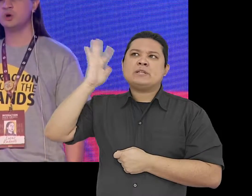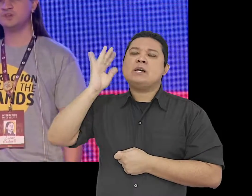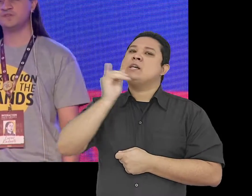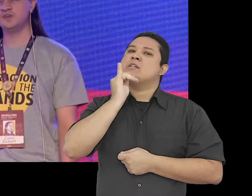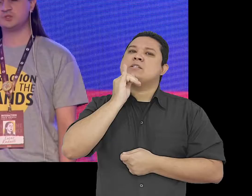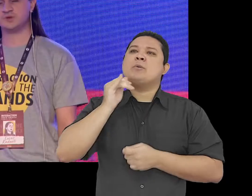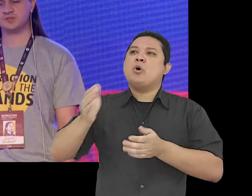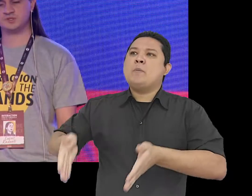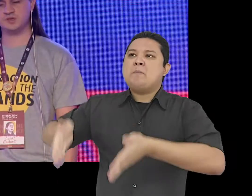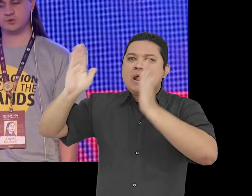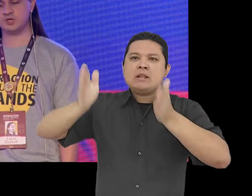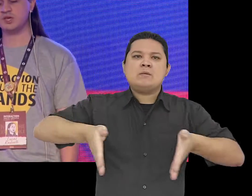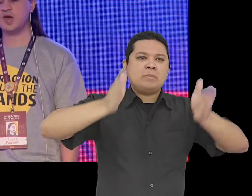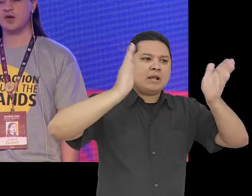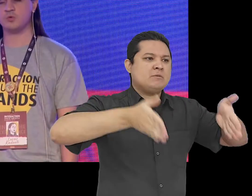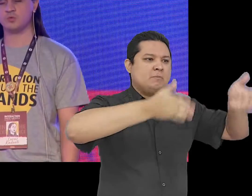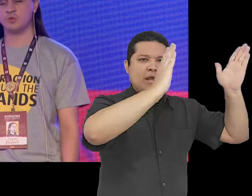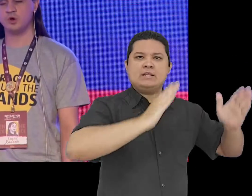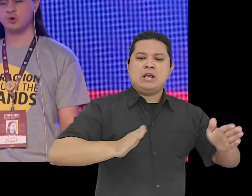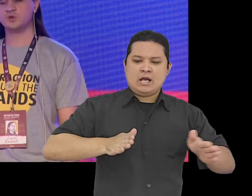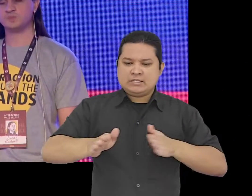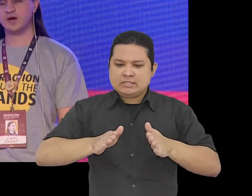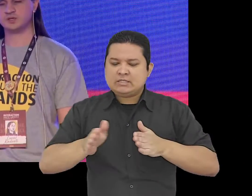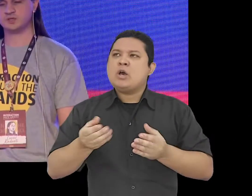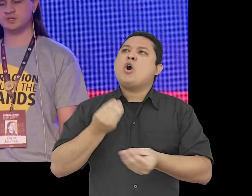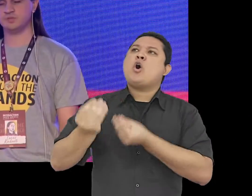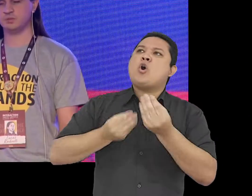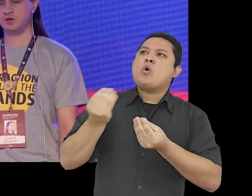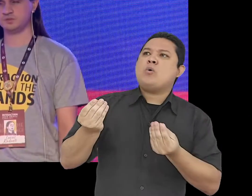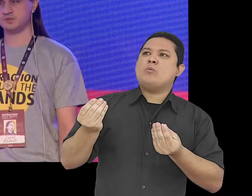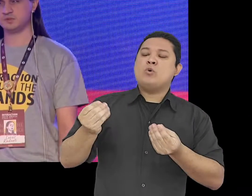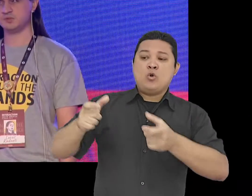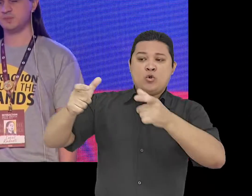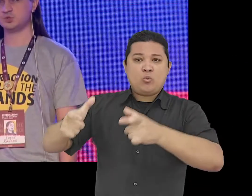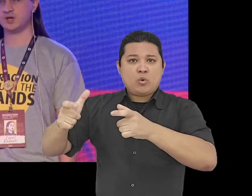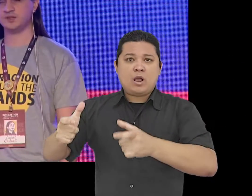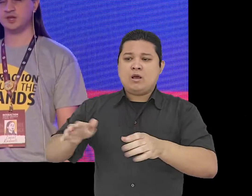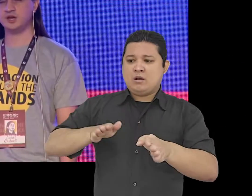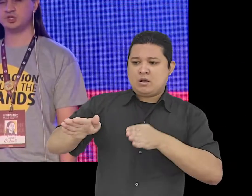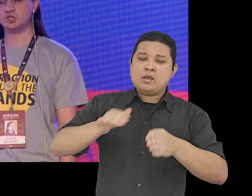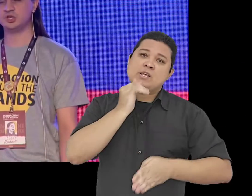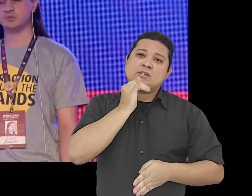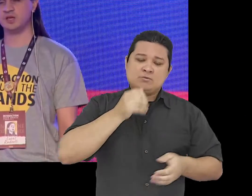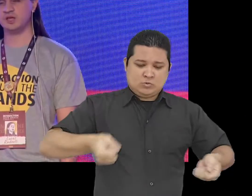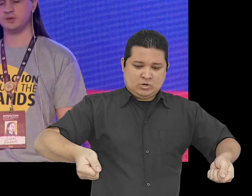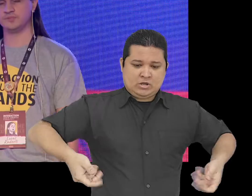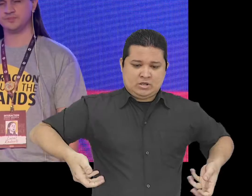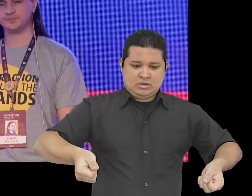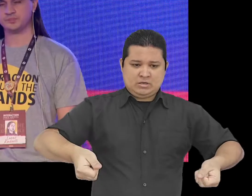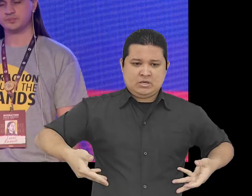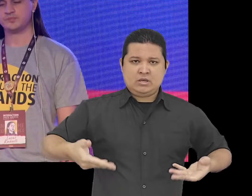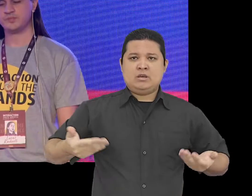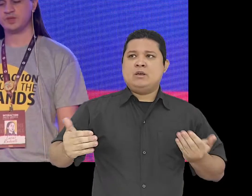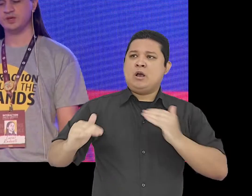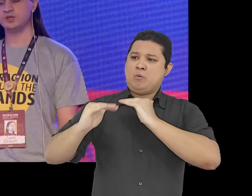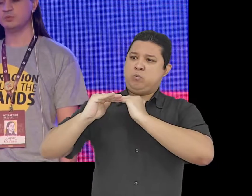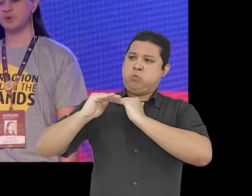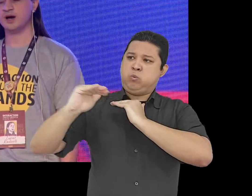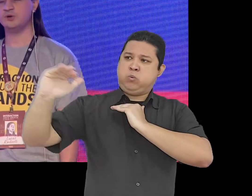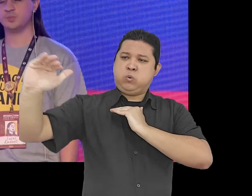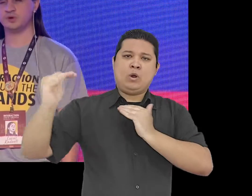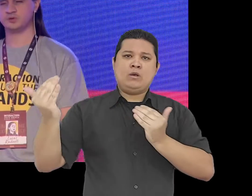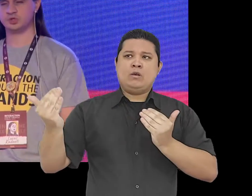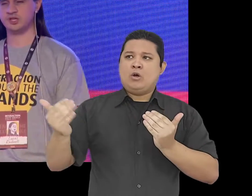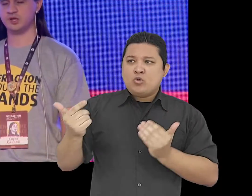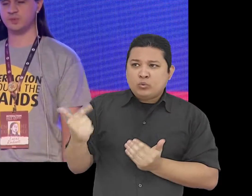um edifício acessível? O que é um espaço acessível? Se a pessoa é cadeirante, a gente não tem